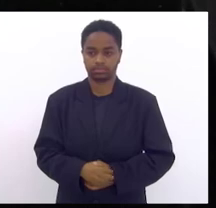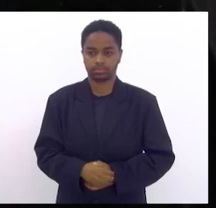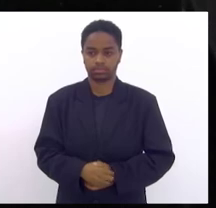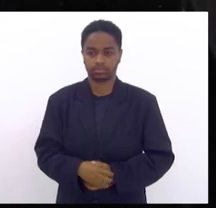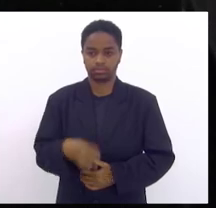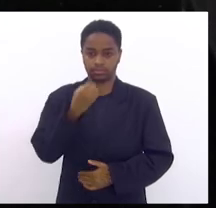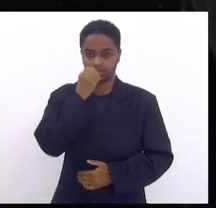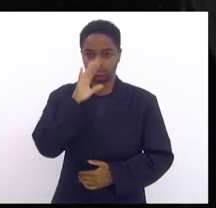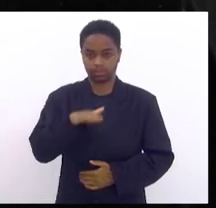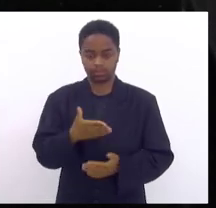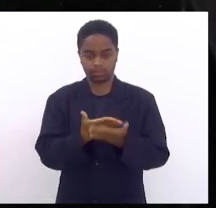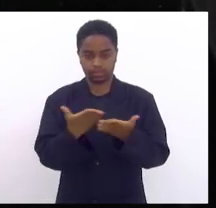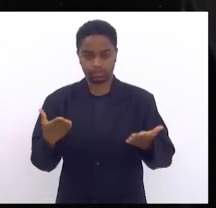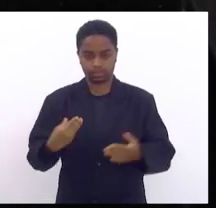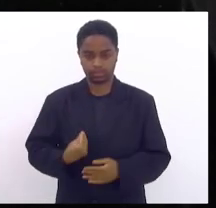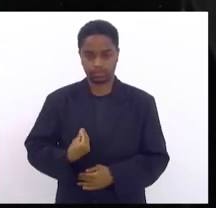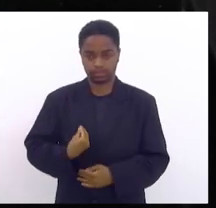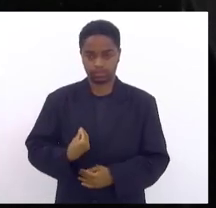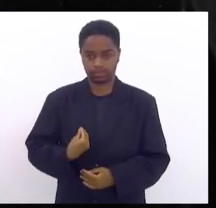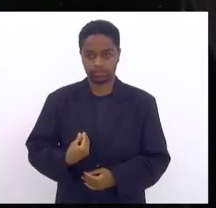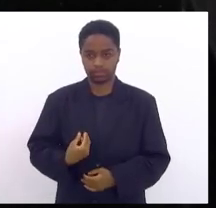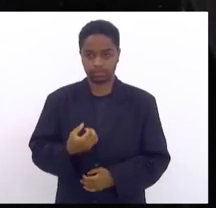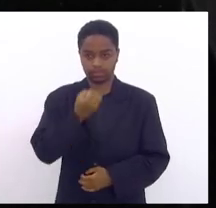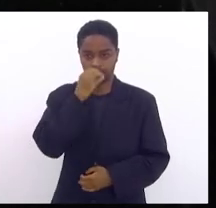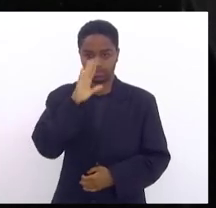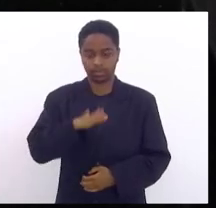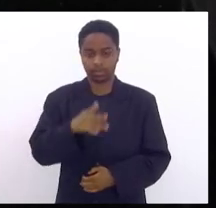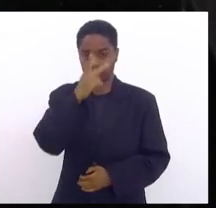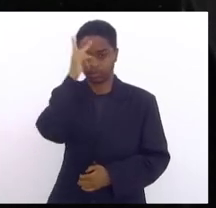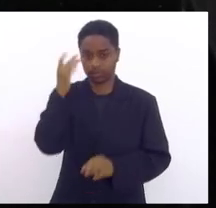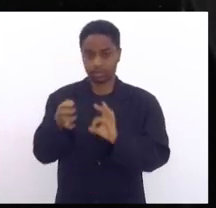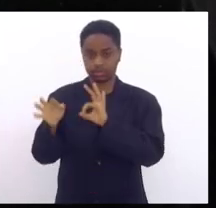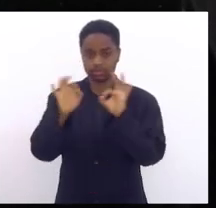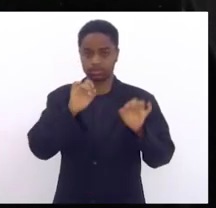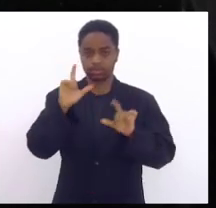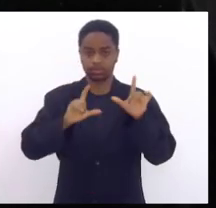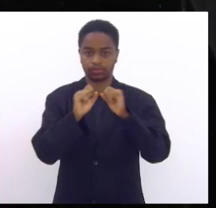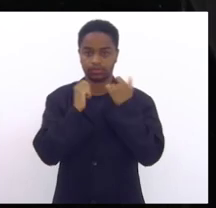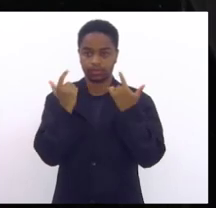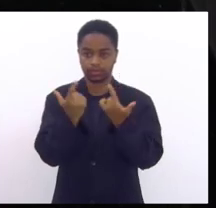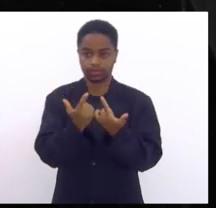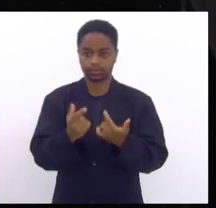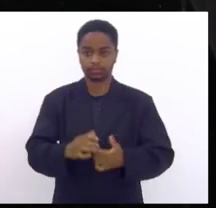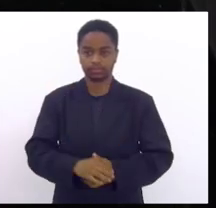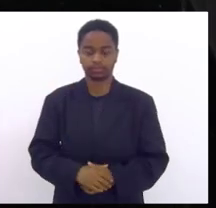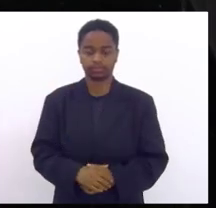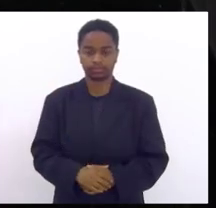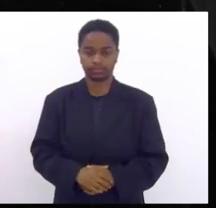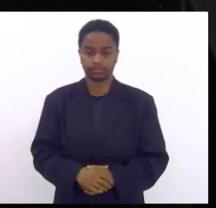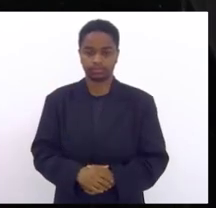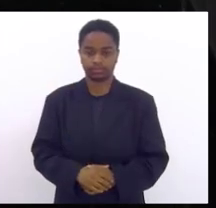Boa tarde para todos presentes. Boa tarde aos que acompanham pela TV Alerj.